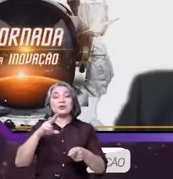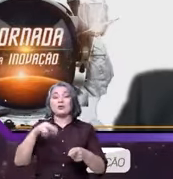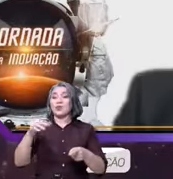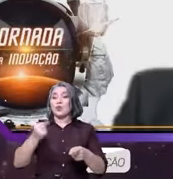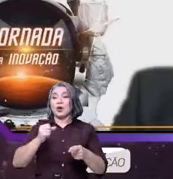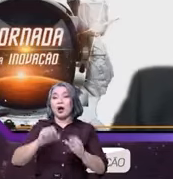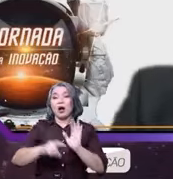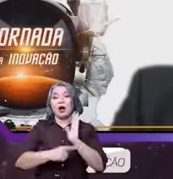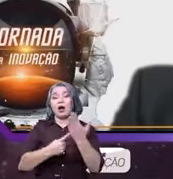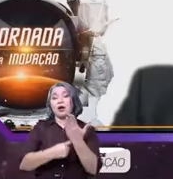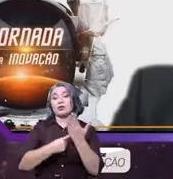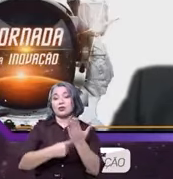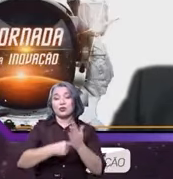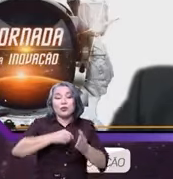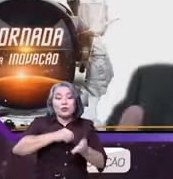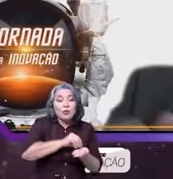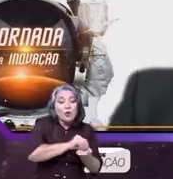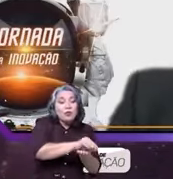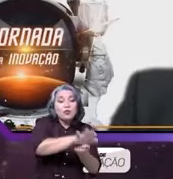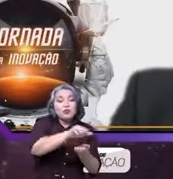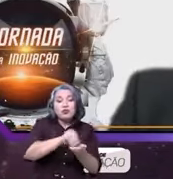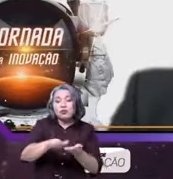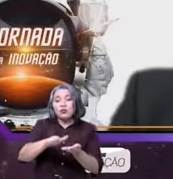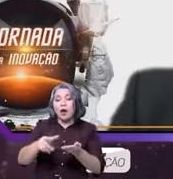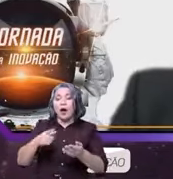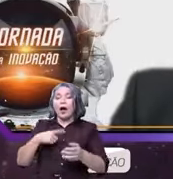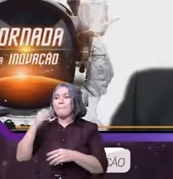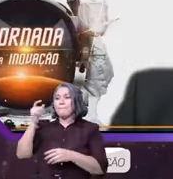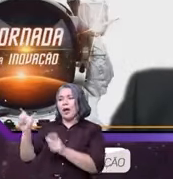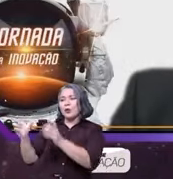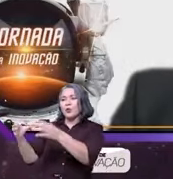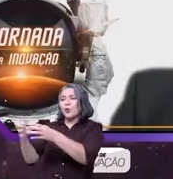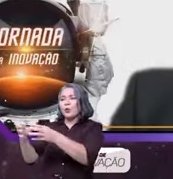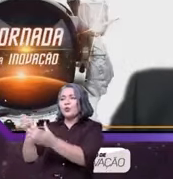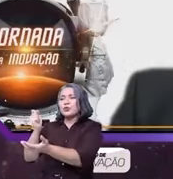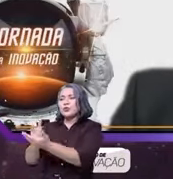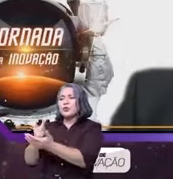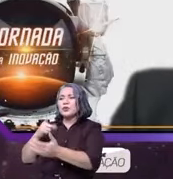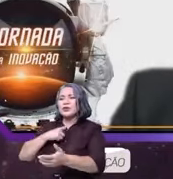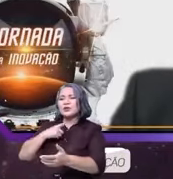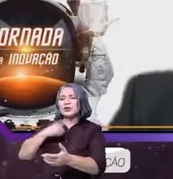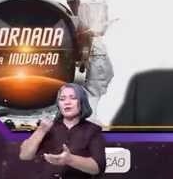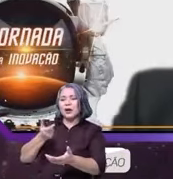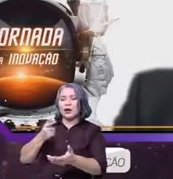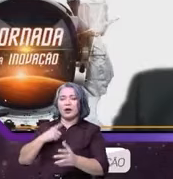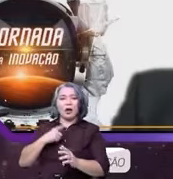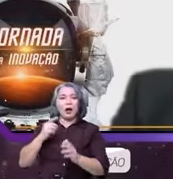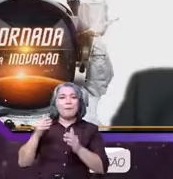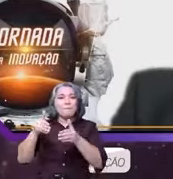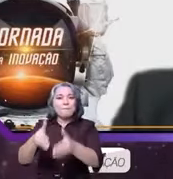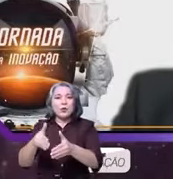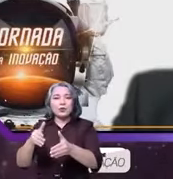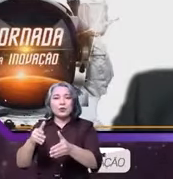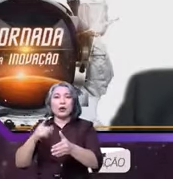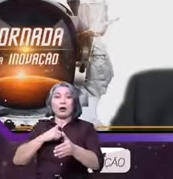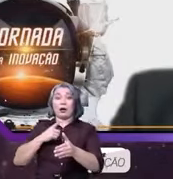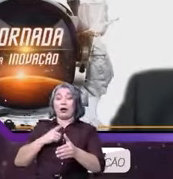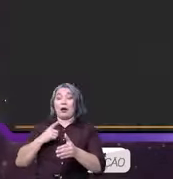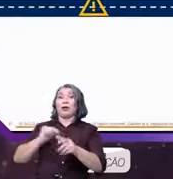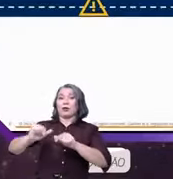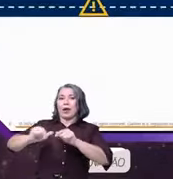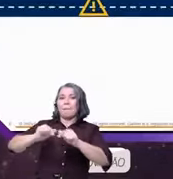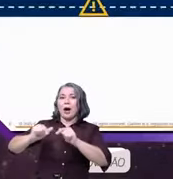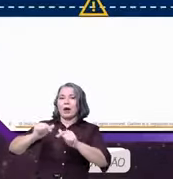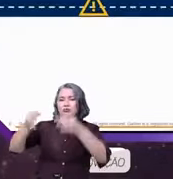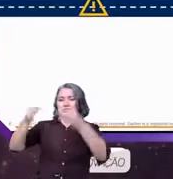trabalho. O pessoal de compras vai falar assim: olha, essa questão de back-office é muito focada em eficiência.